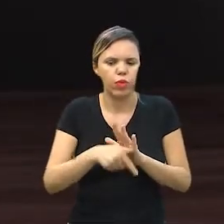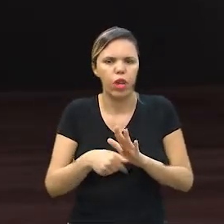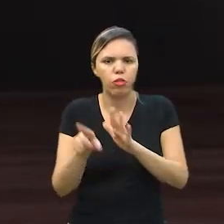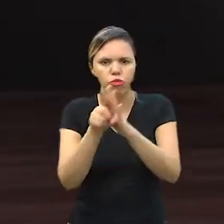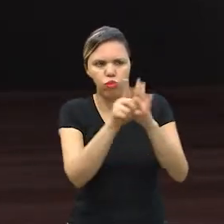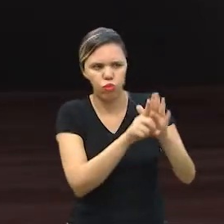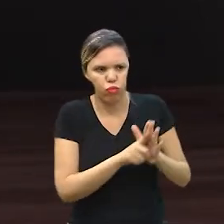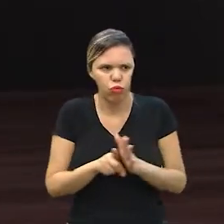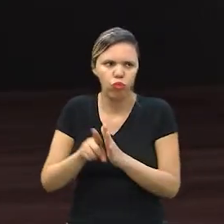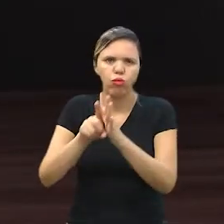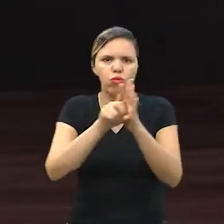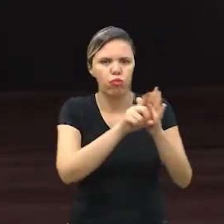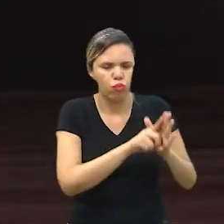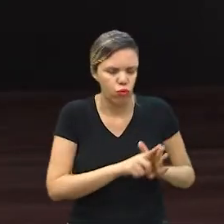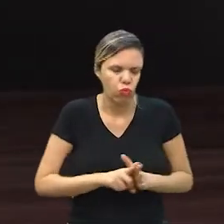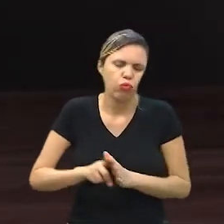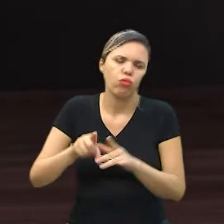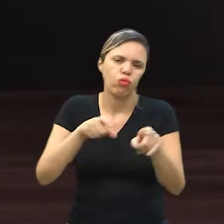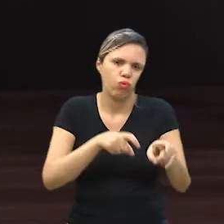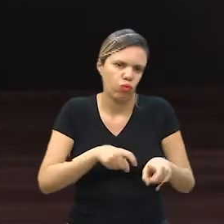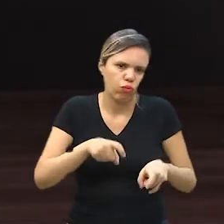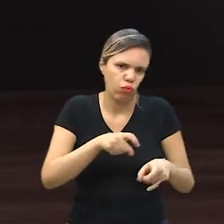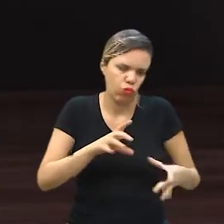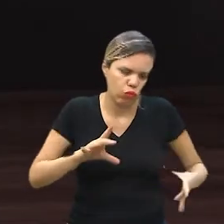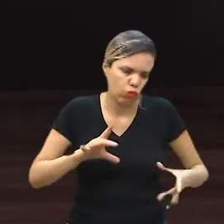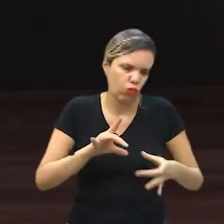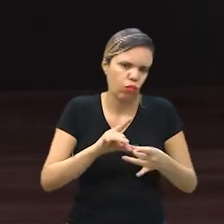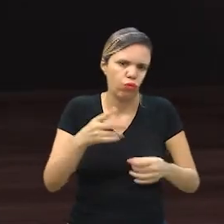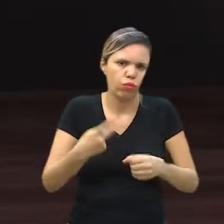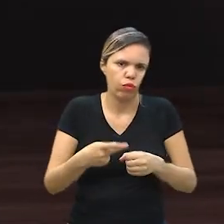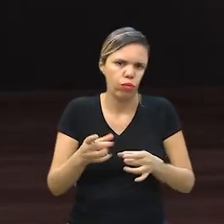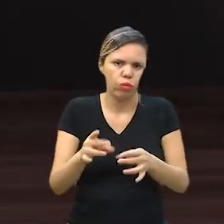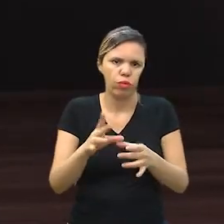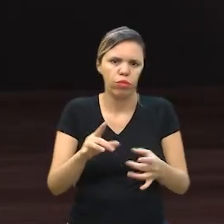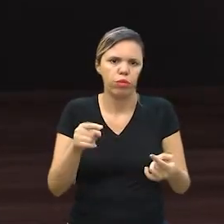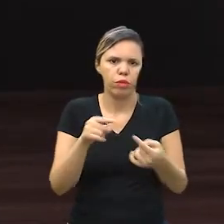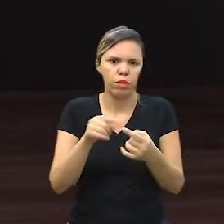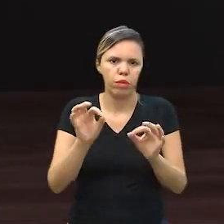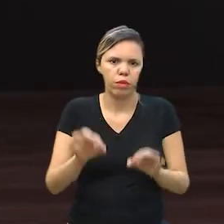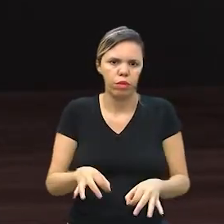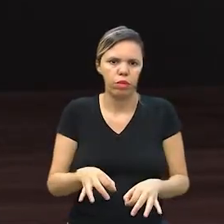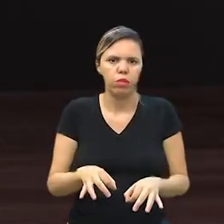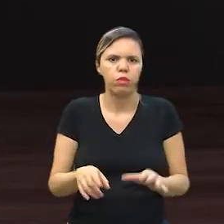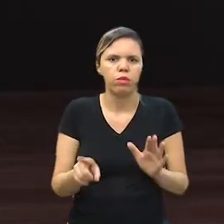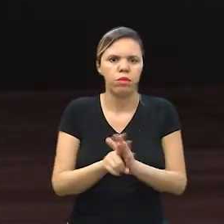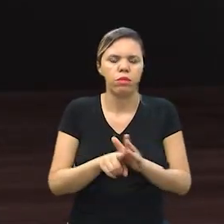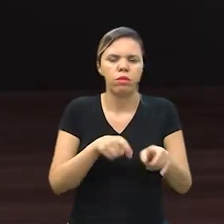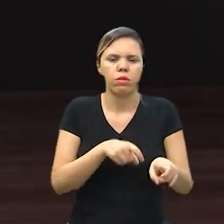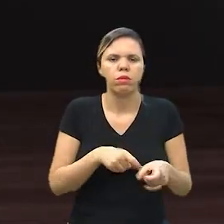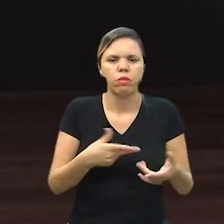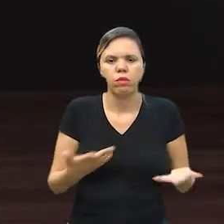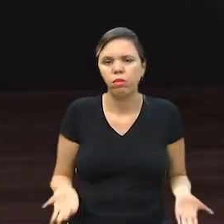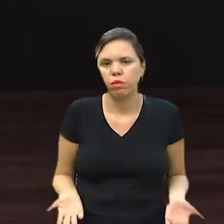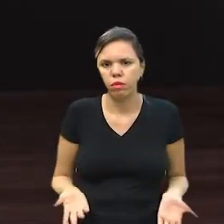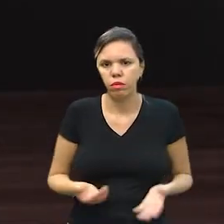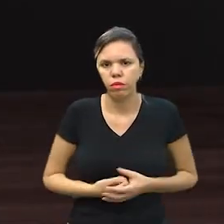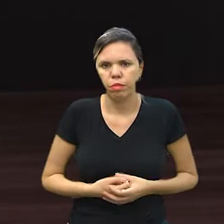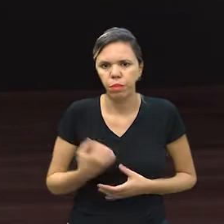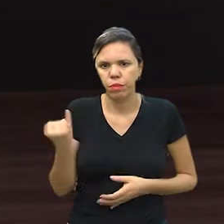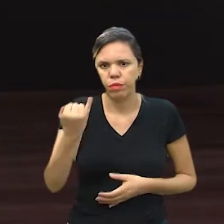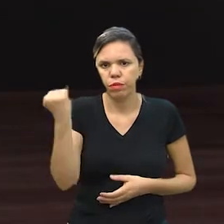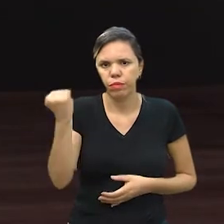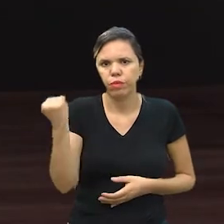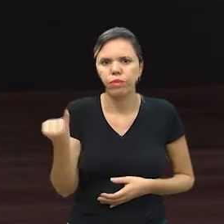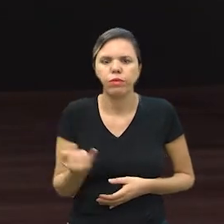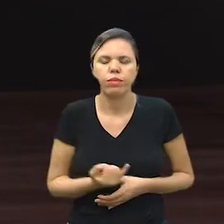produtores e unir tudo em torno desse ideal, você acha que para o produtor rural é